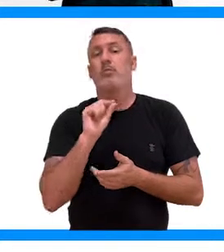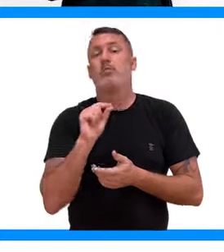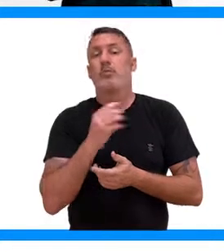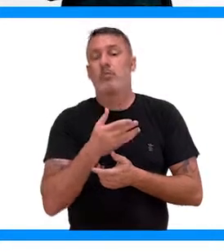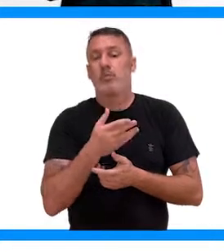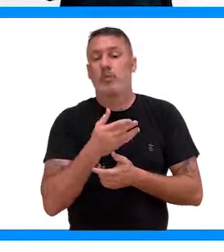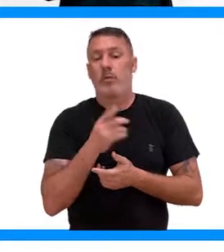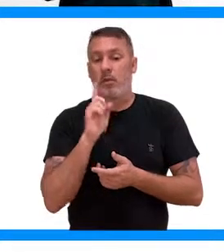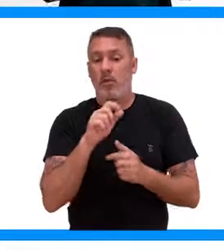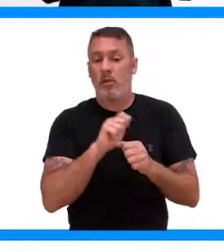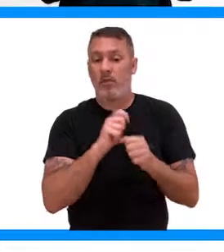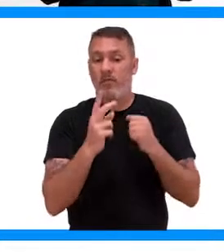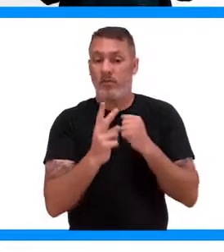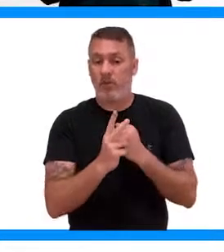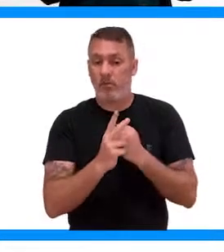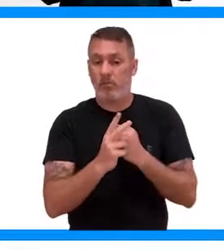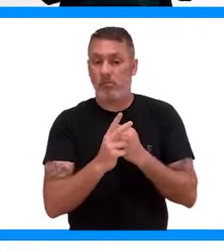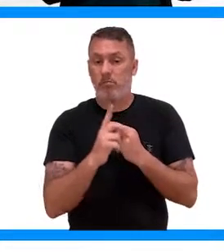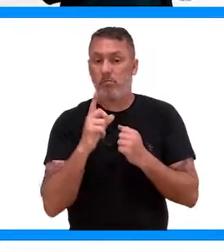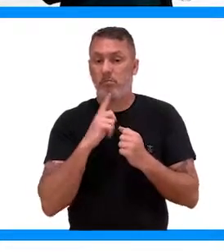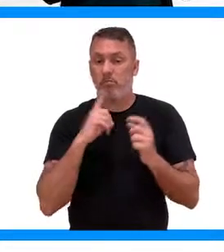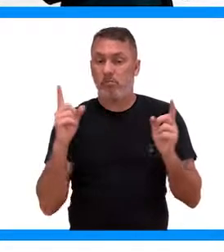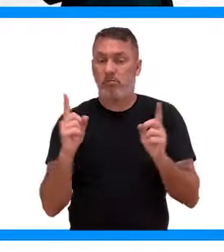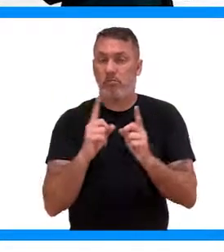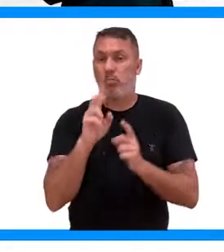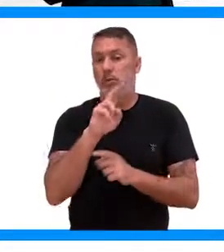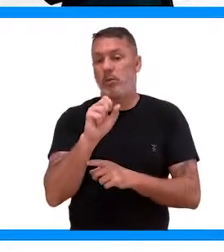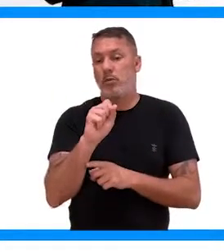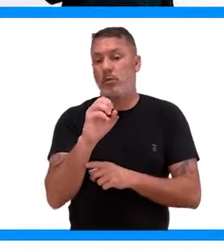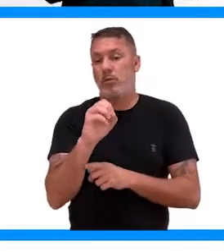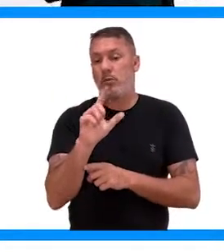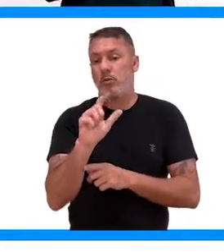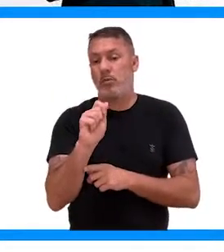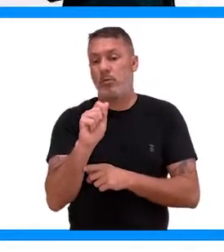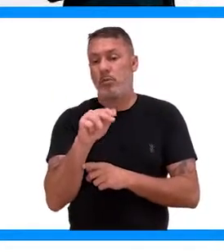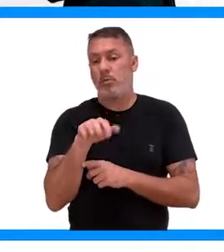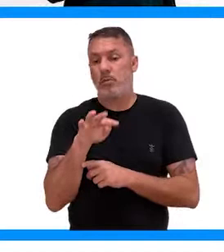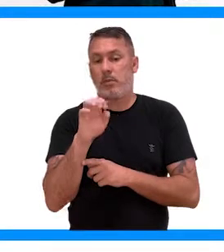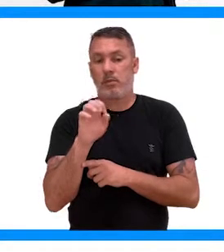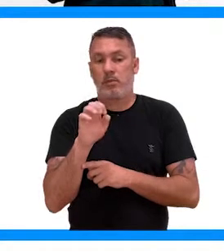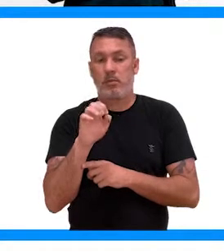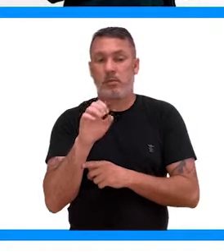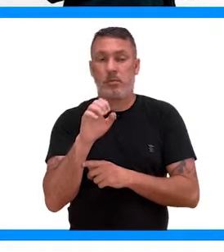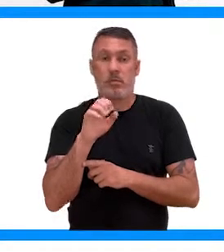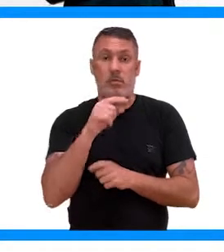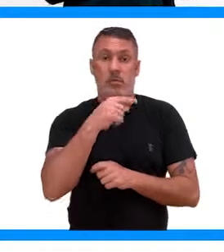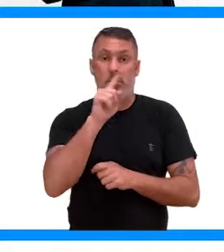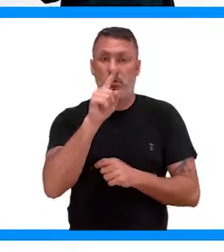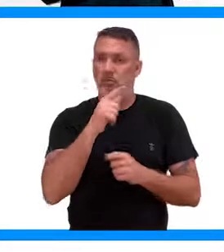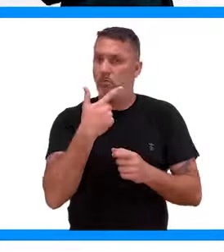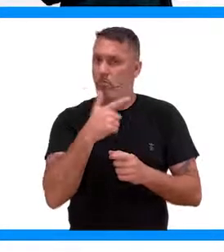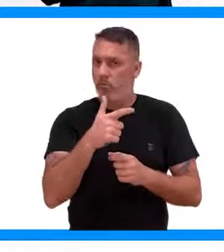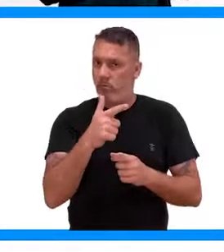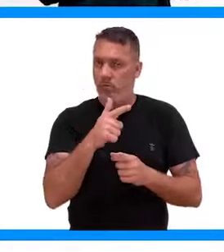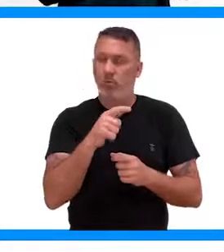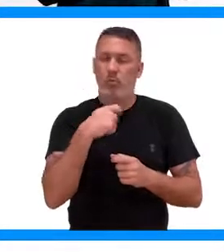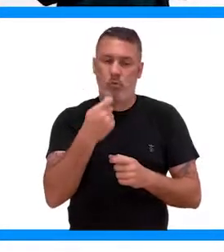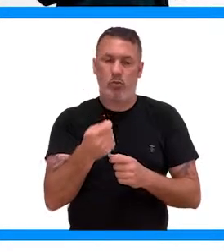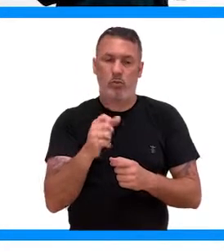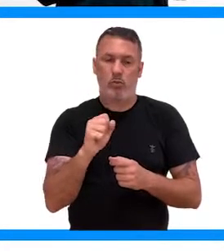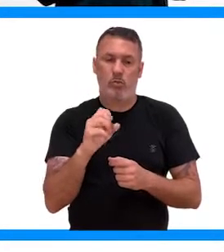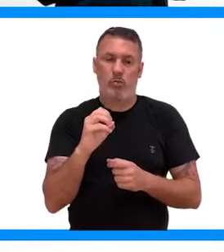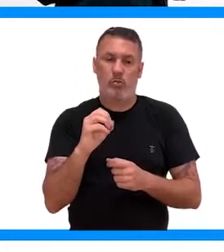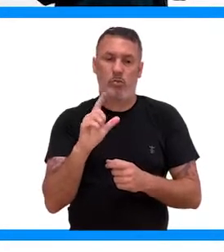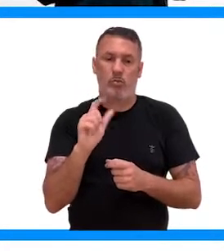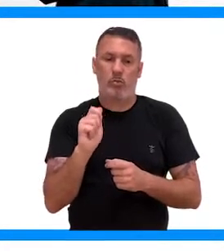Solo é o último. Advérbio, solamente, podemos cambiar por solamente. Então, solo é um advérbio,